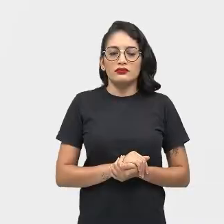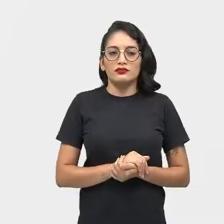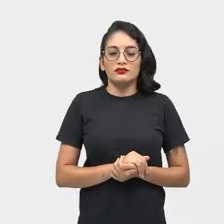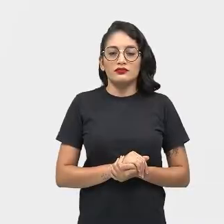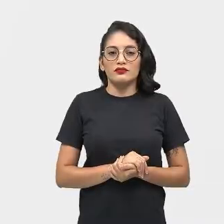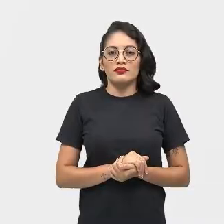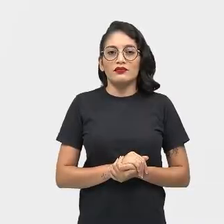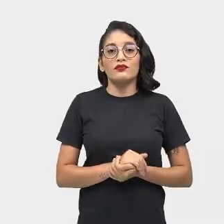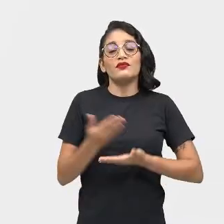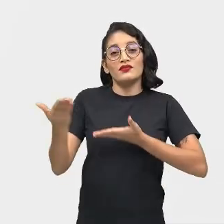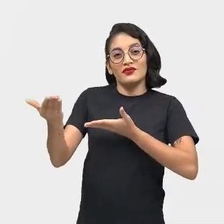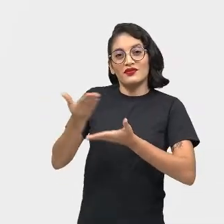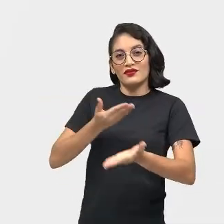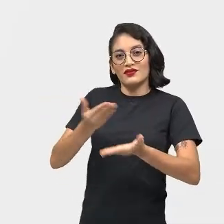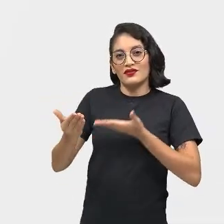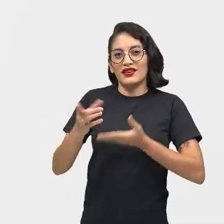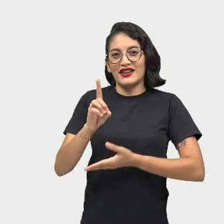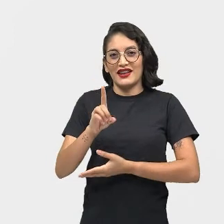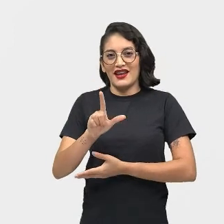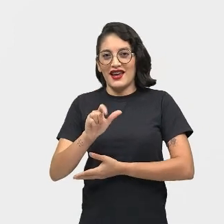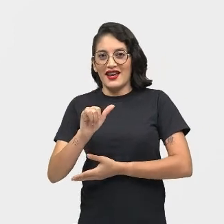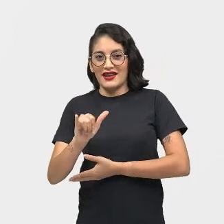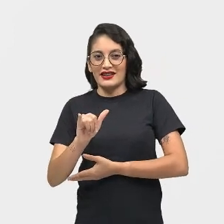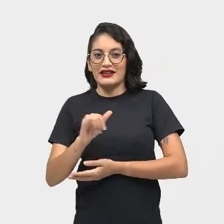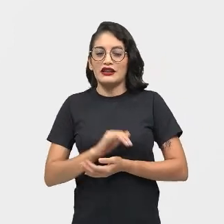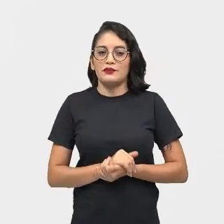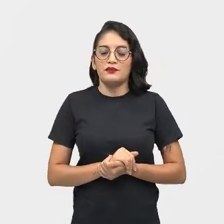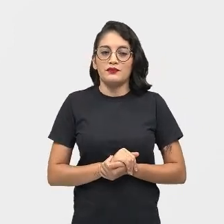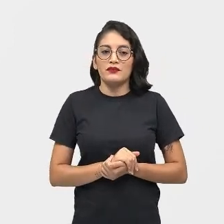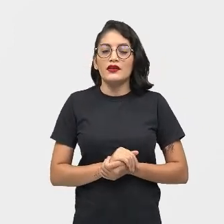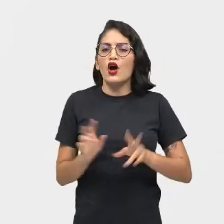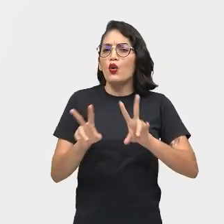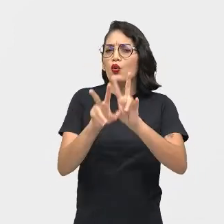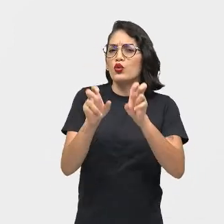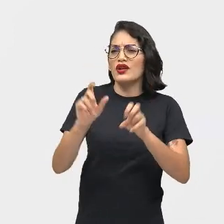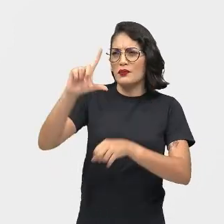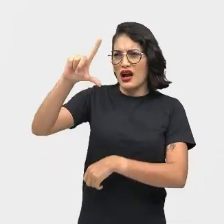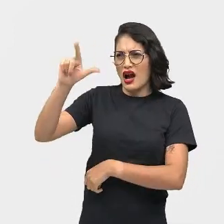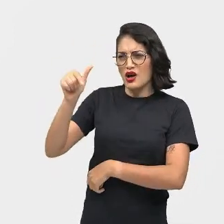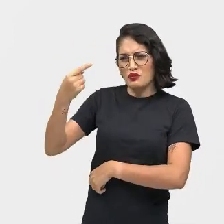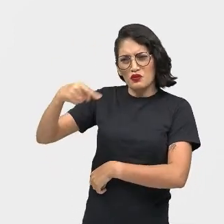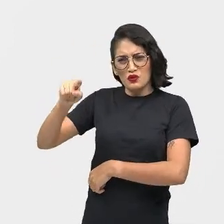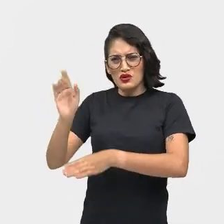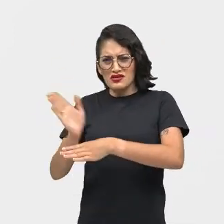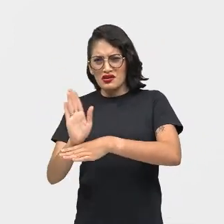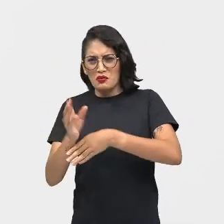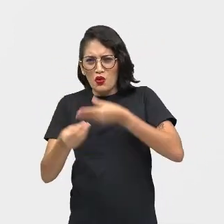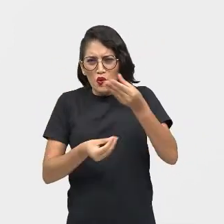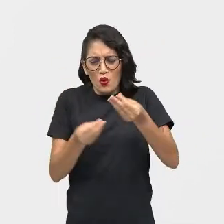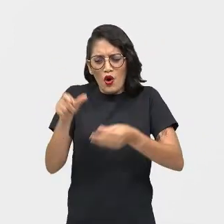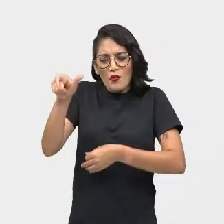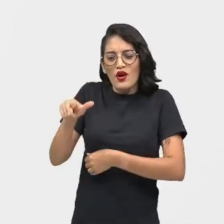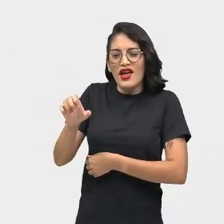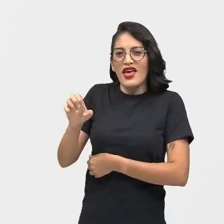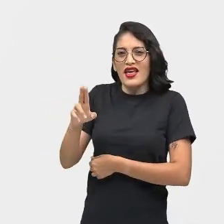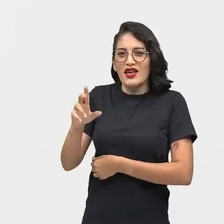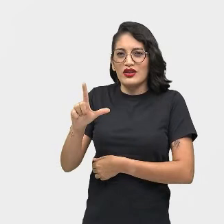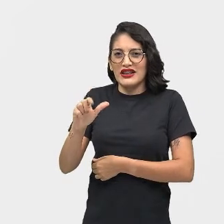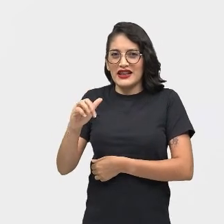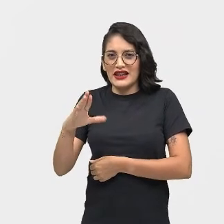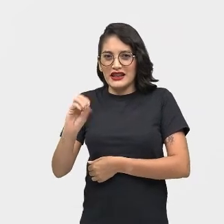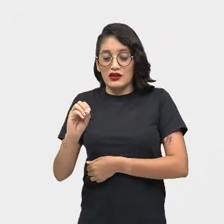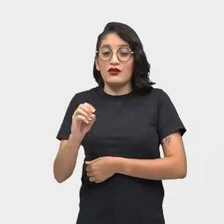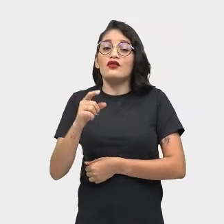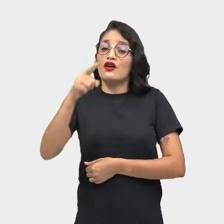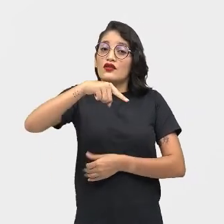Dinâmica local interativa, meus queridos. A lua foi ao cinema. Como será que o lírico se comporta aí? Você vai ler o poema, tá